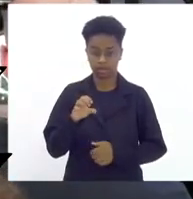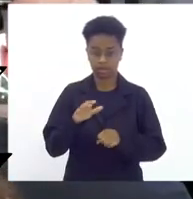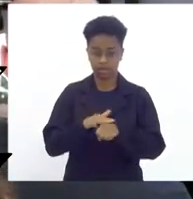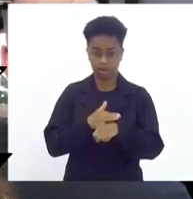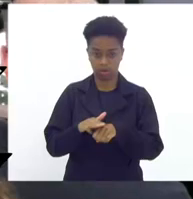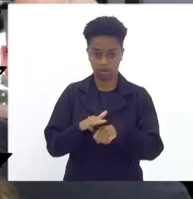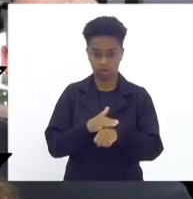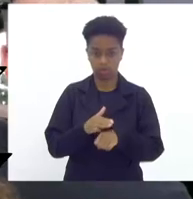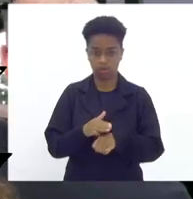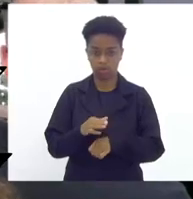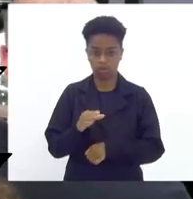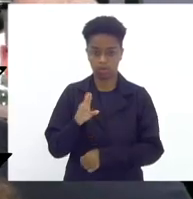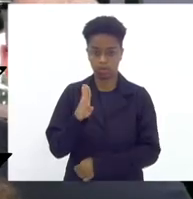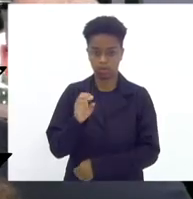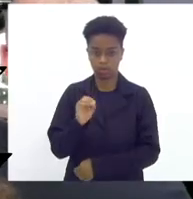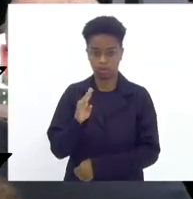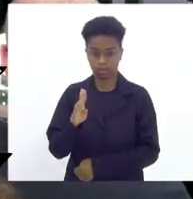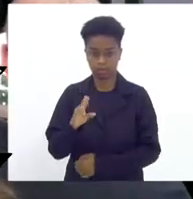montar